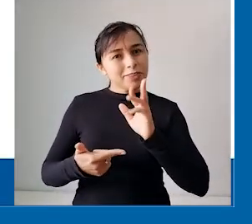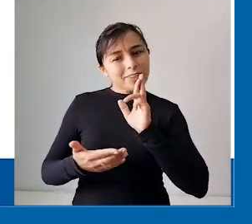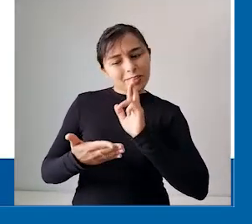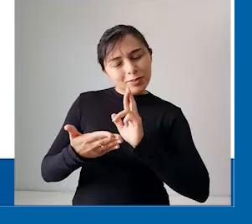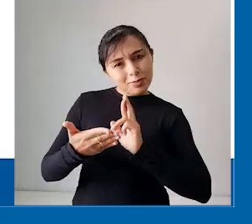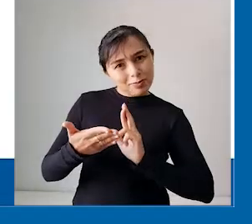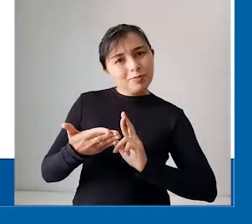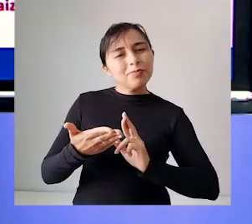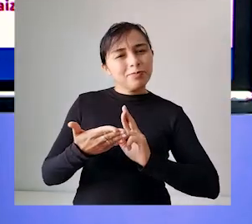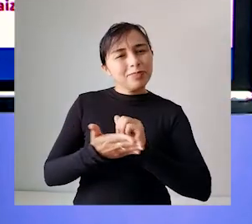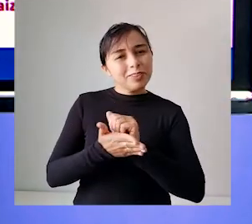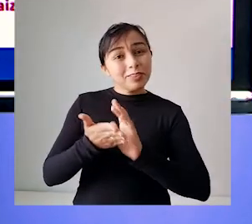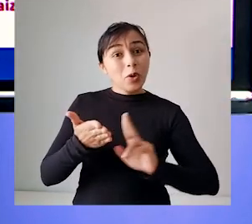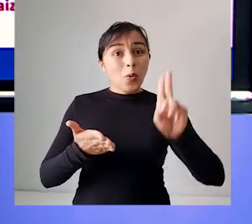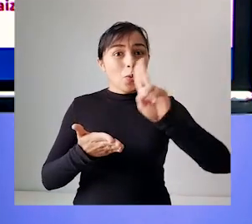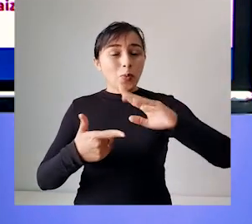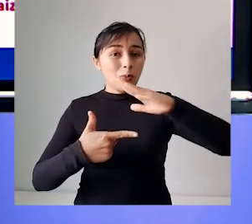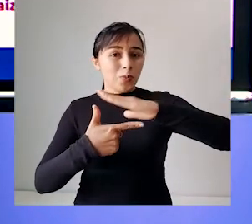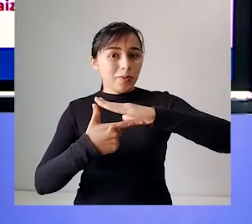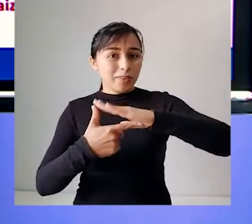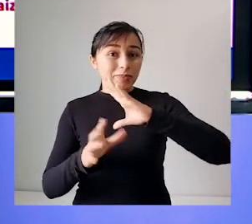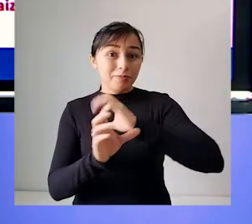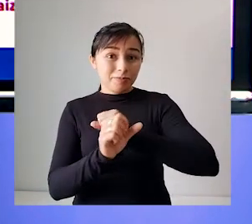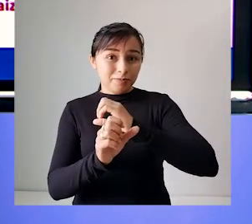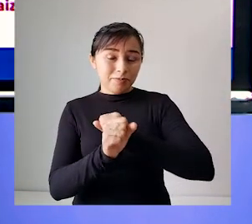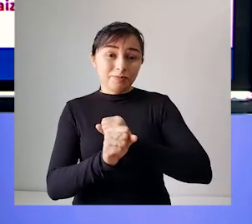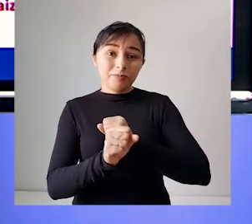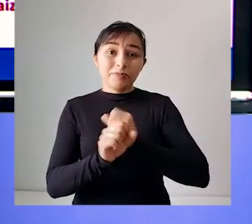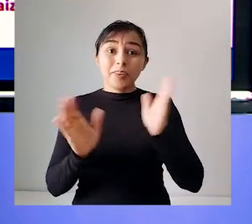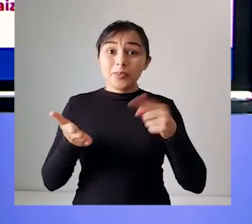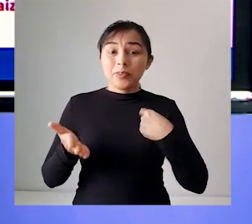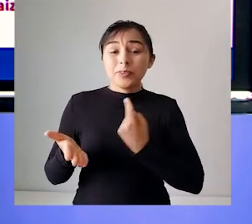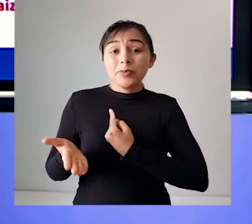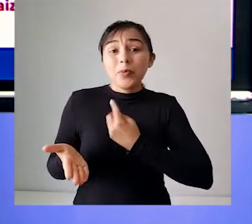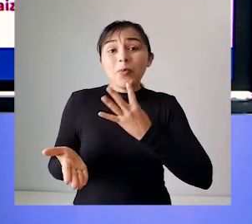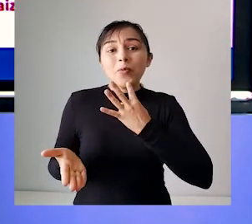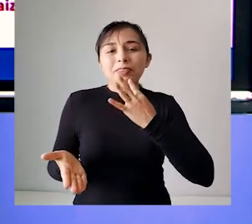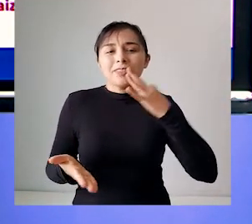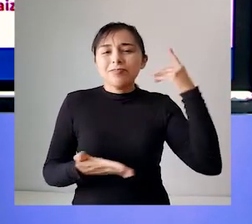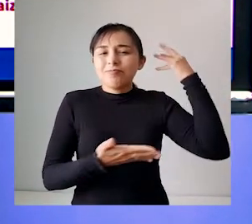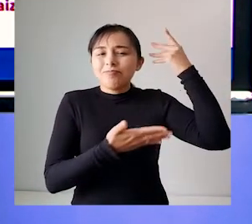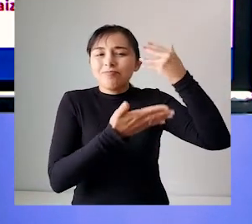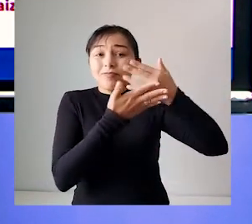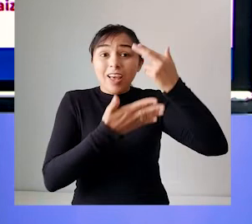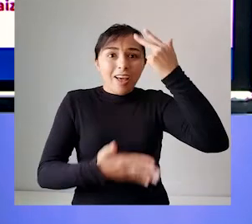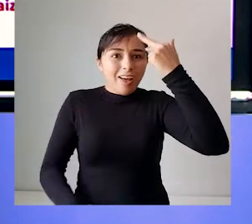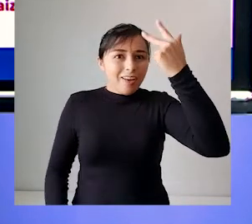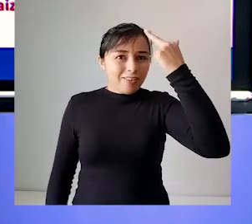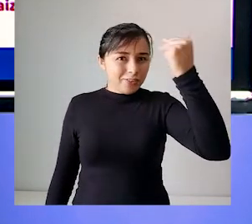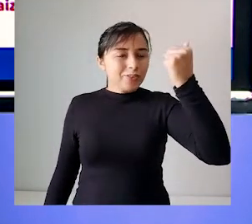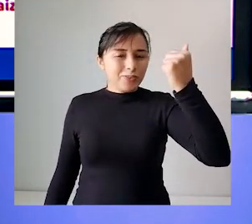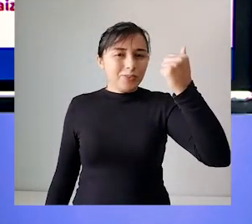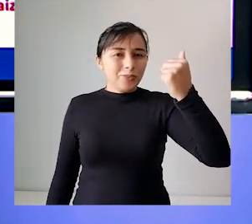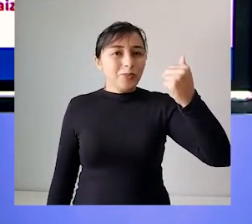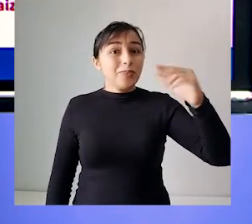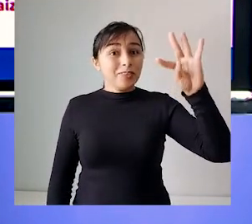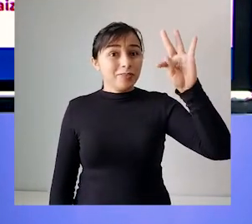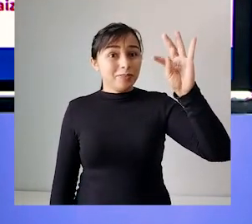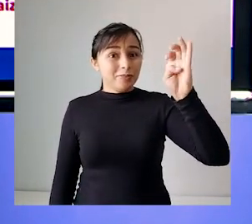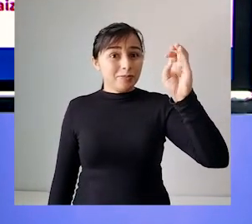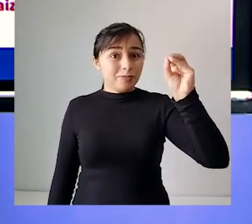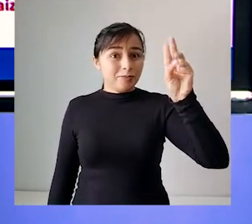fazer várias aplicações do Teorema de Pitágoras, vamos ver aqui um pouco mais do contexto histórico. Uma coisa mais sobre